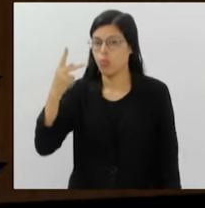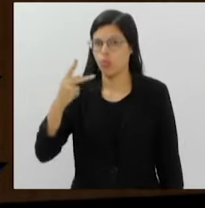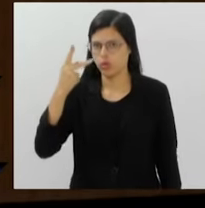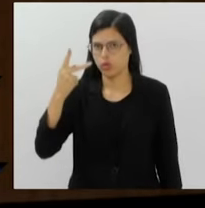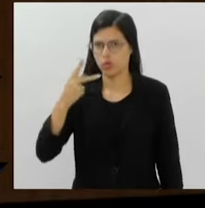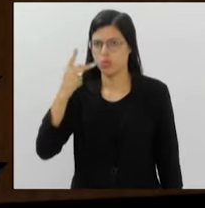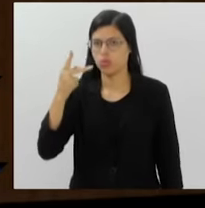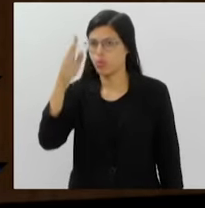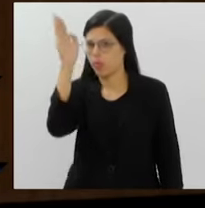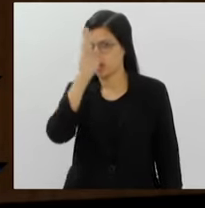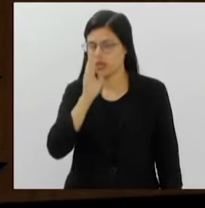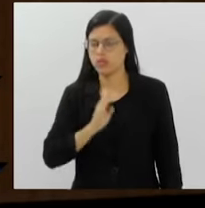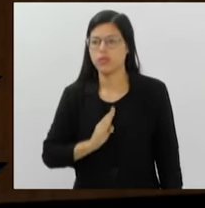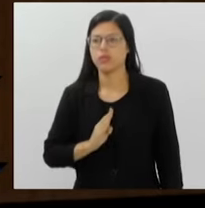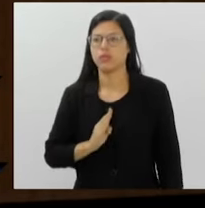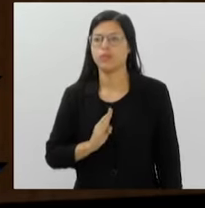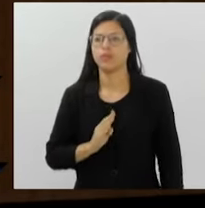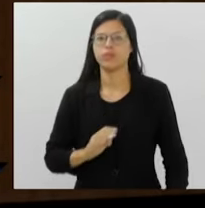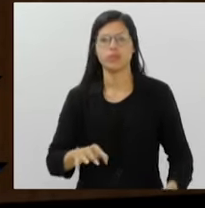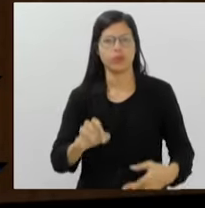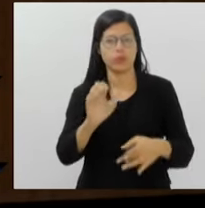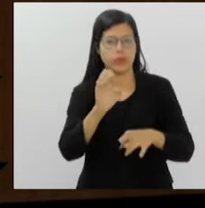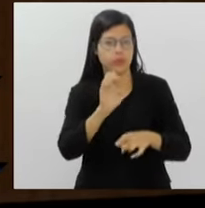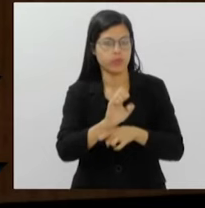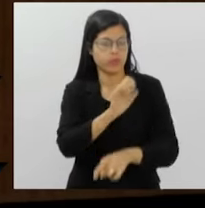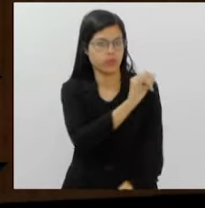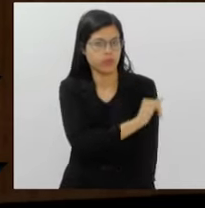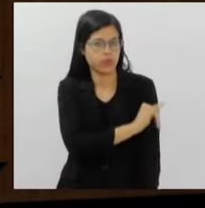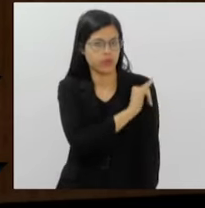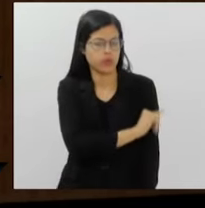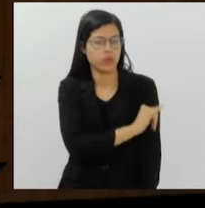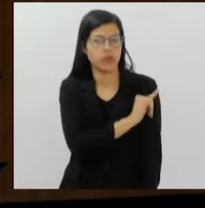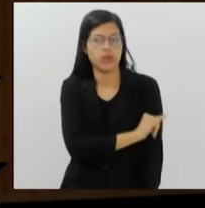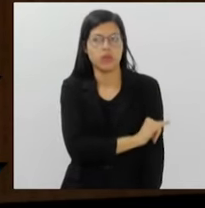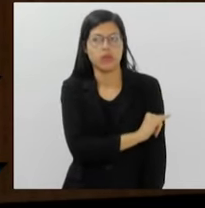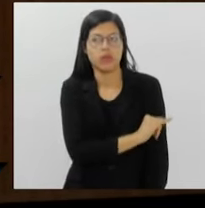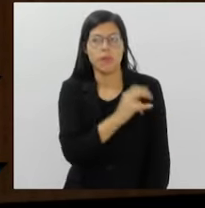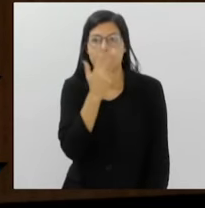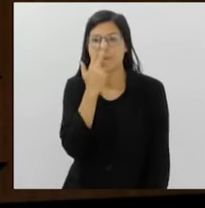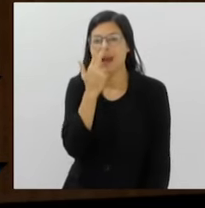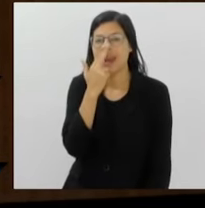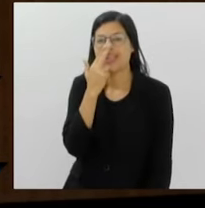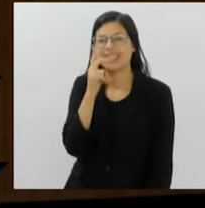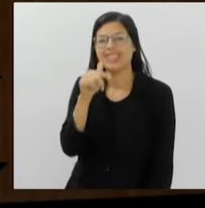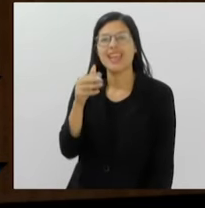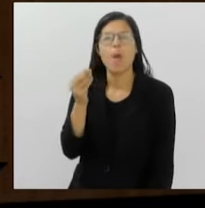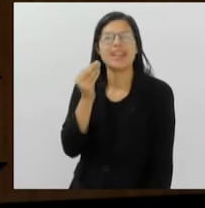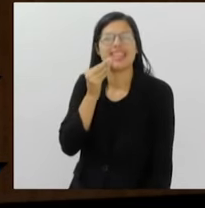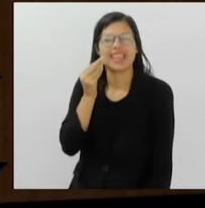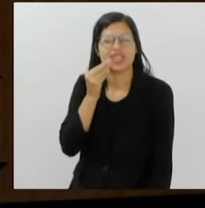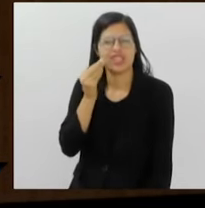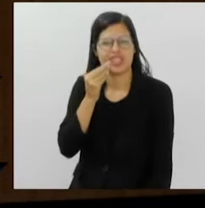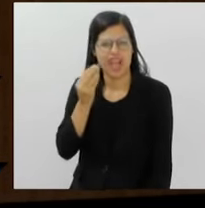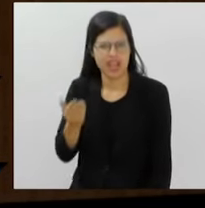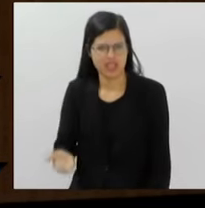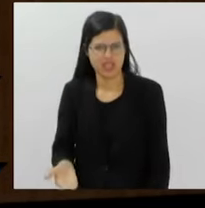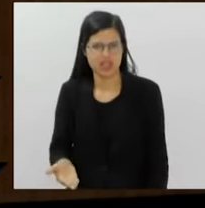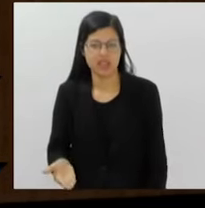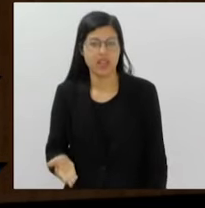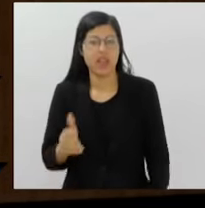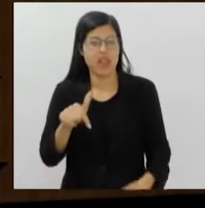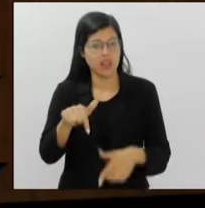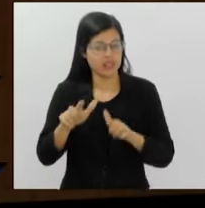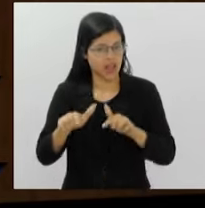inteiro. O Estado do Rio de Janeiro está sendo feito de laboratório. Essa